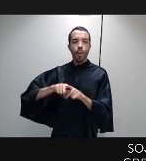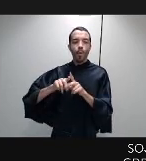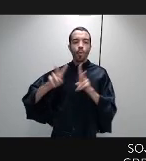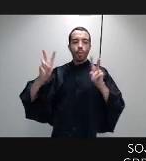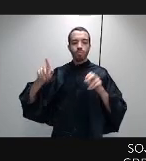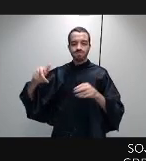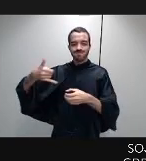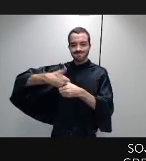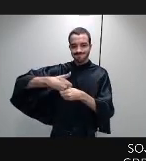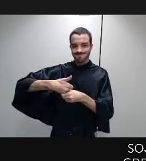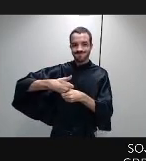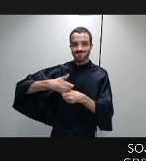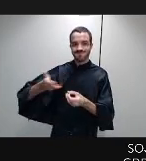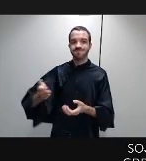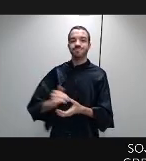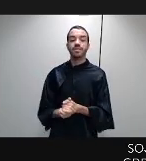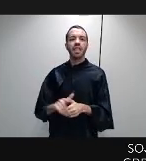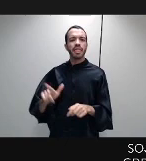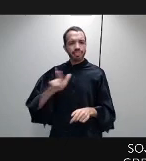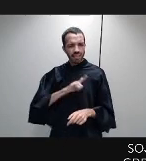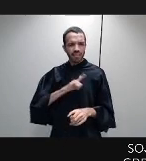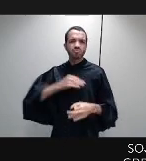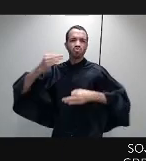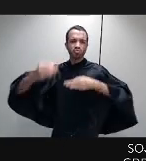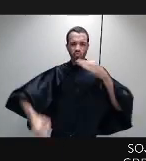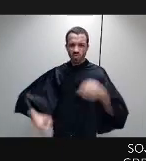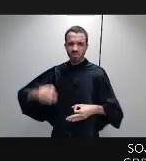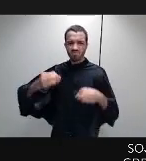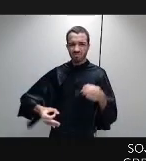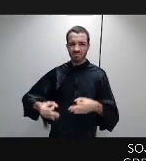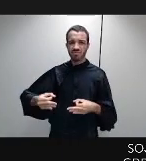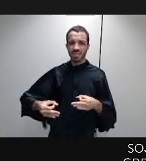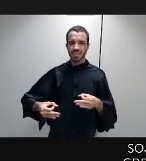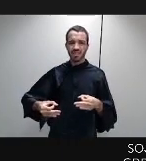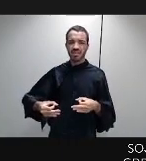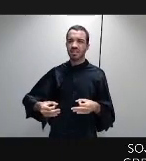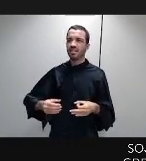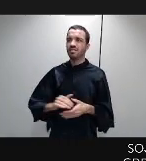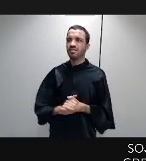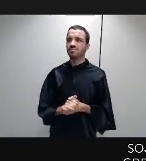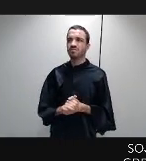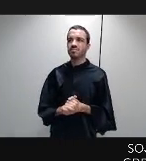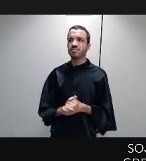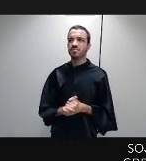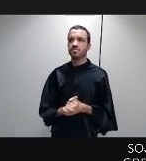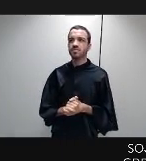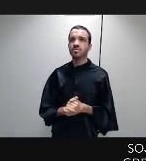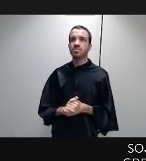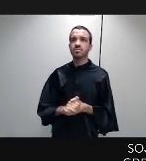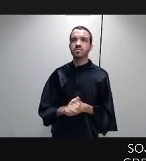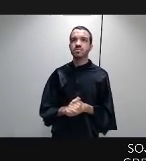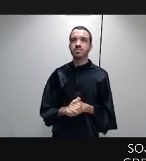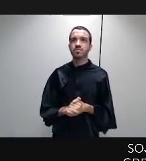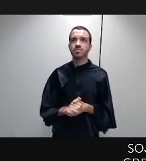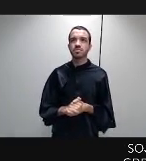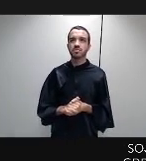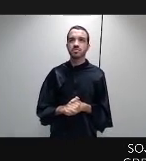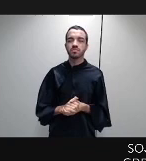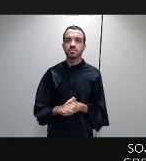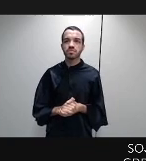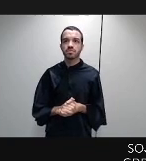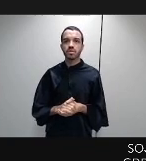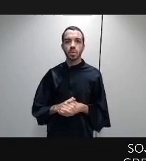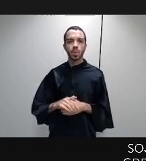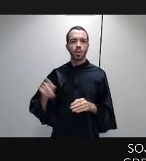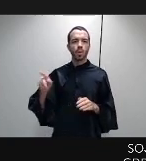existe um julgado é um eresp né é o 1657 359 ela toimisto Gurgel